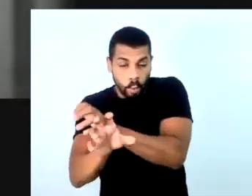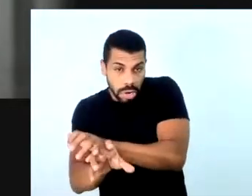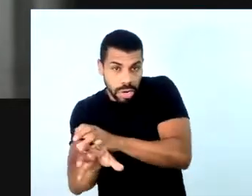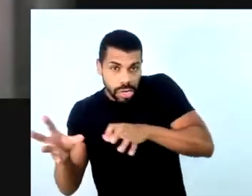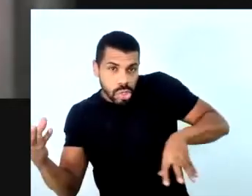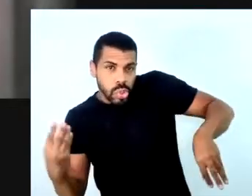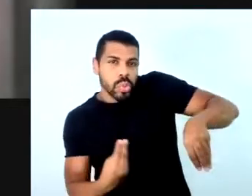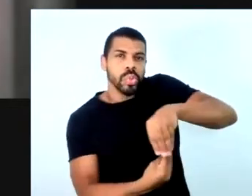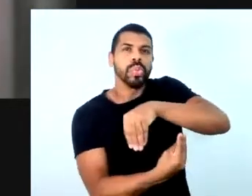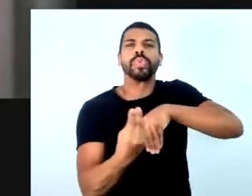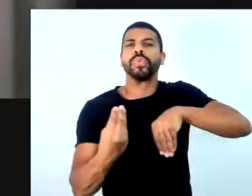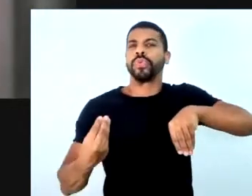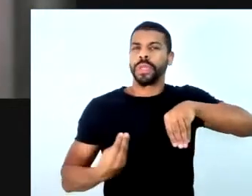do filme. E aí,